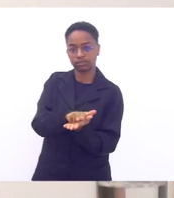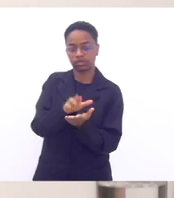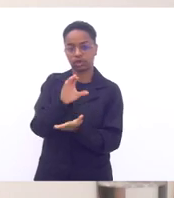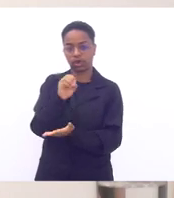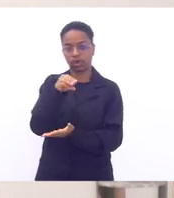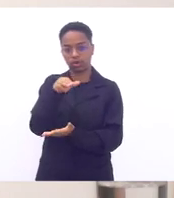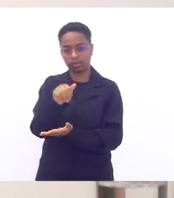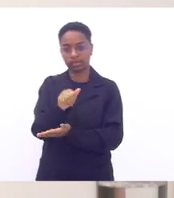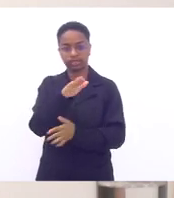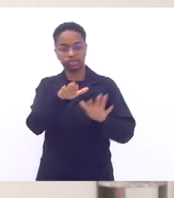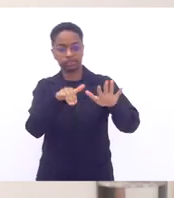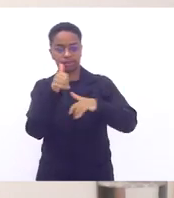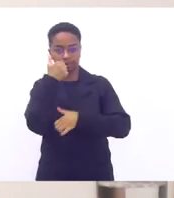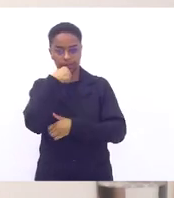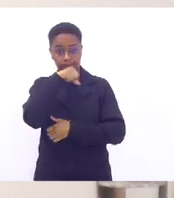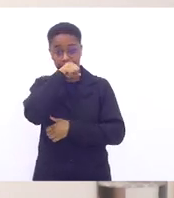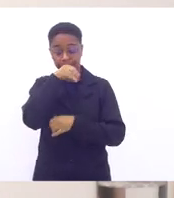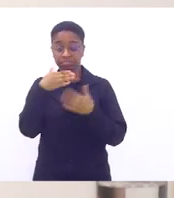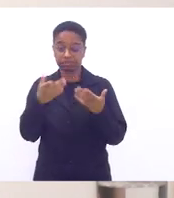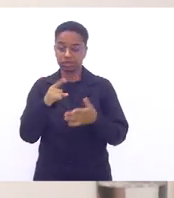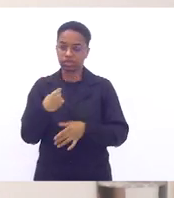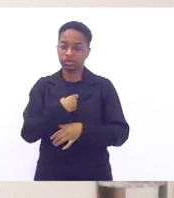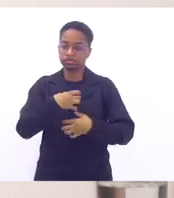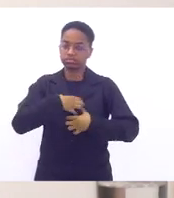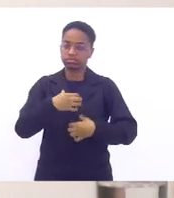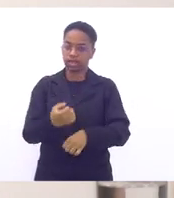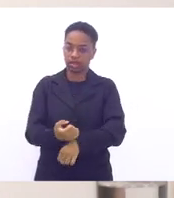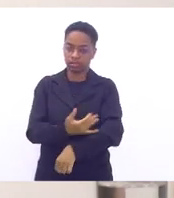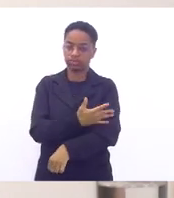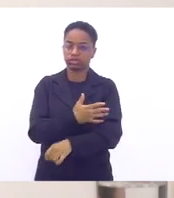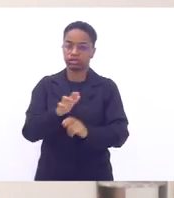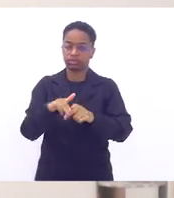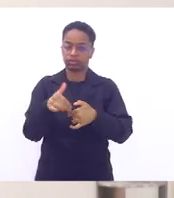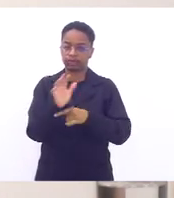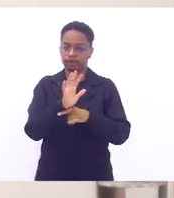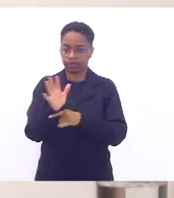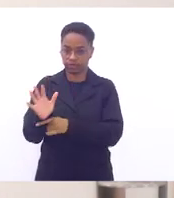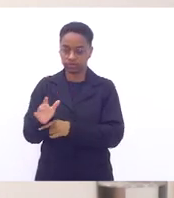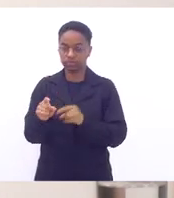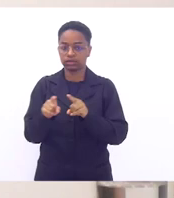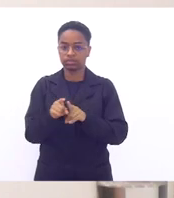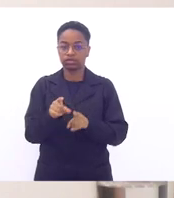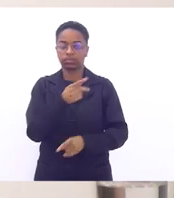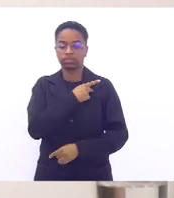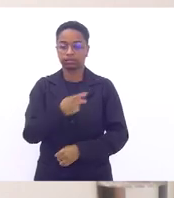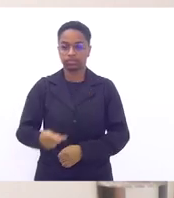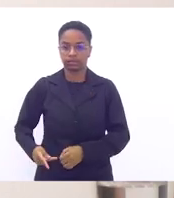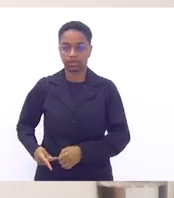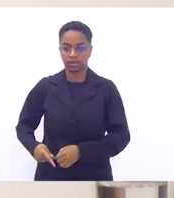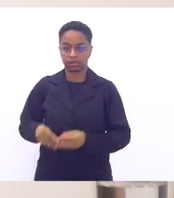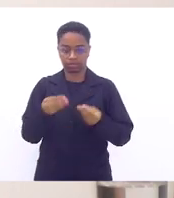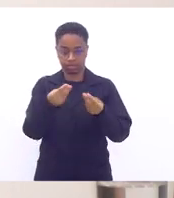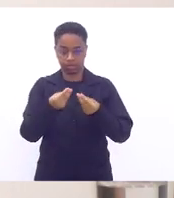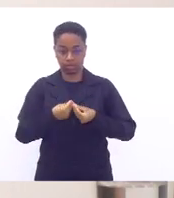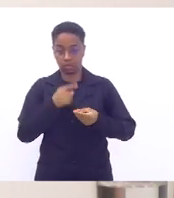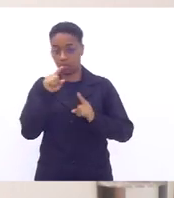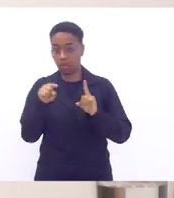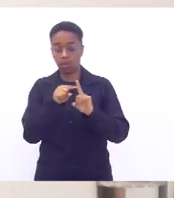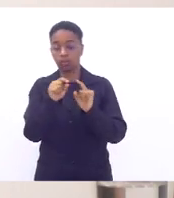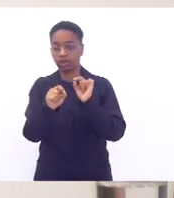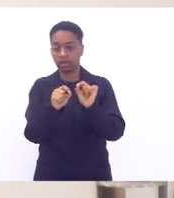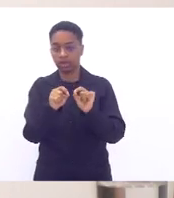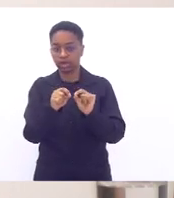pela mãe né então todos nós ficamos emocionadíssimos com aquele vídeo e o presidente me deu a missão falou assim olha acha